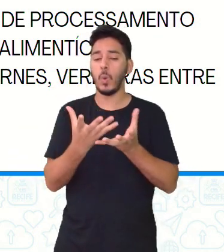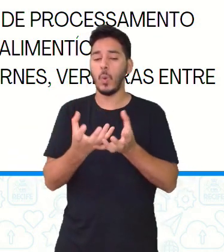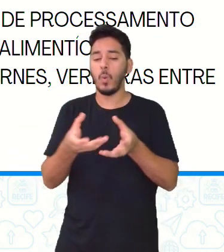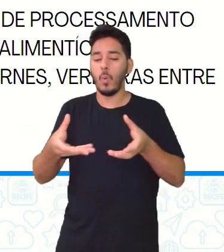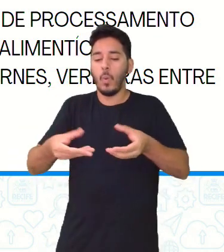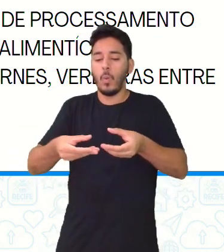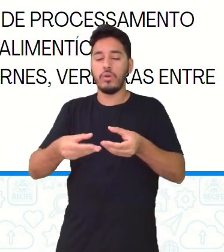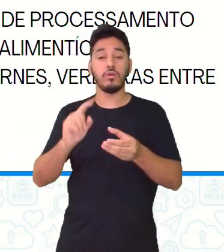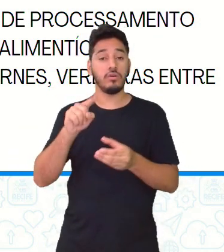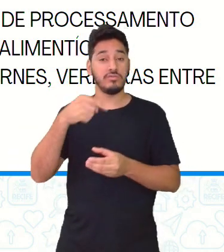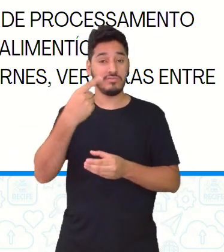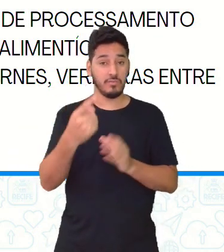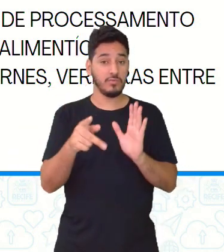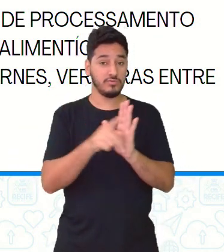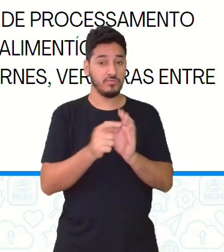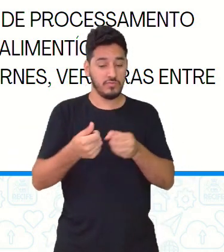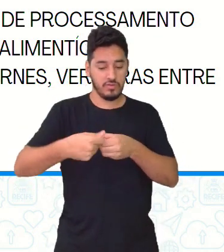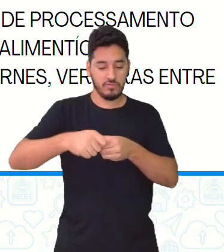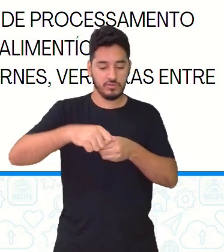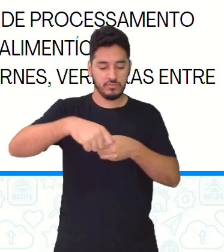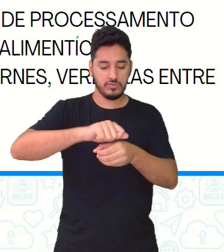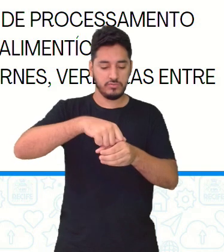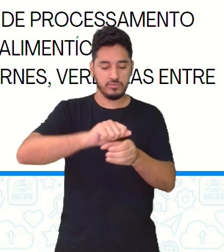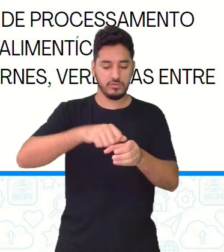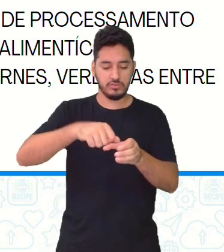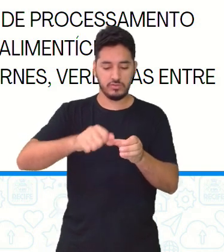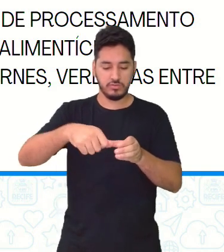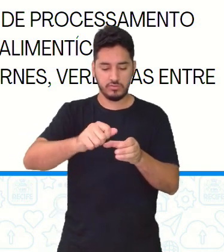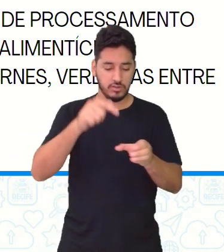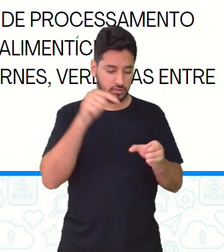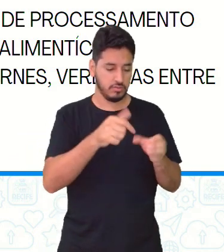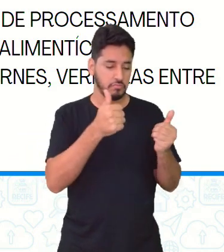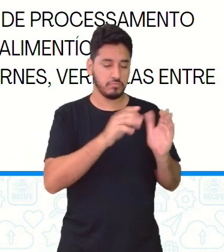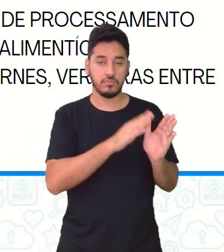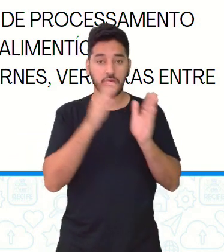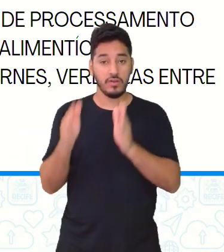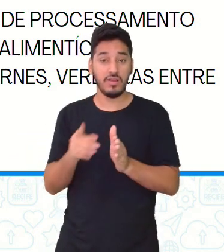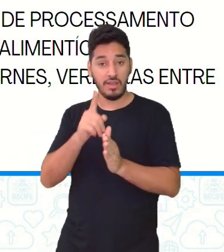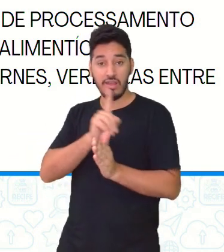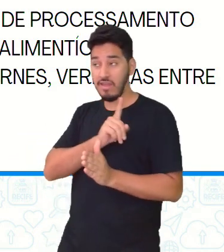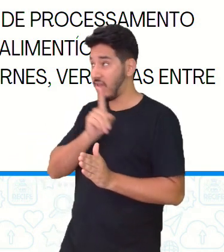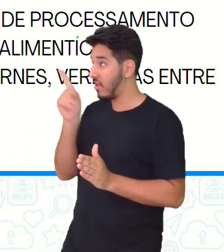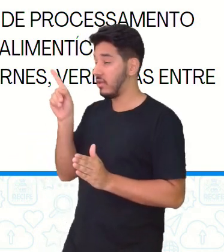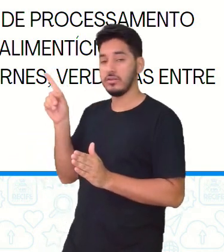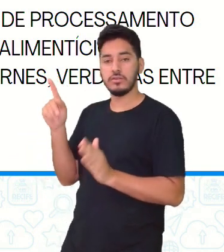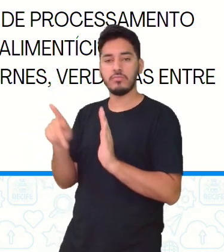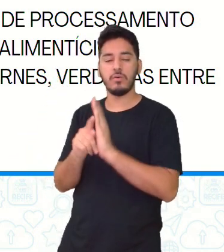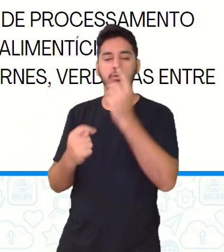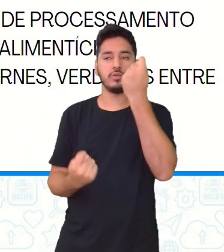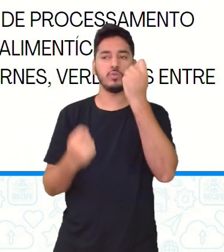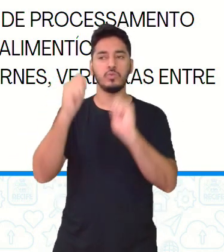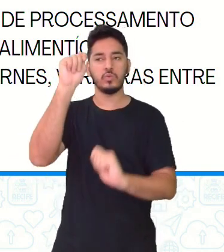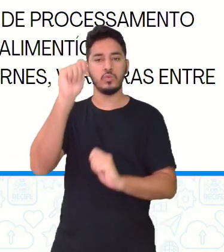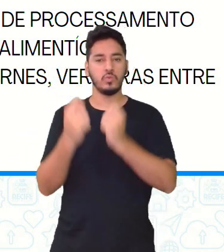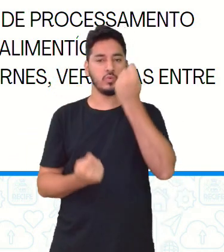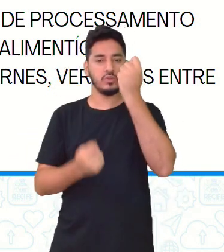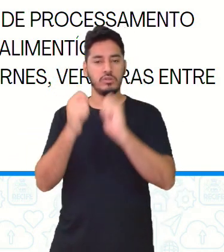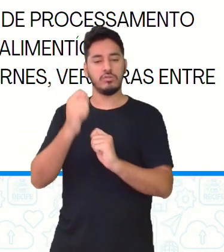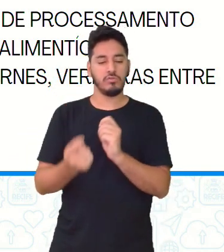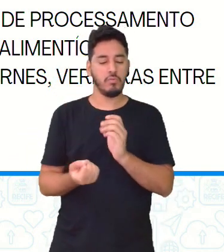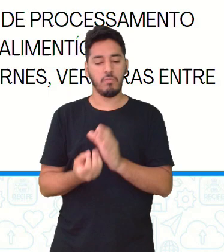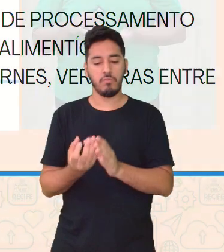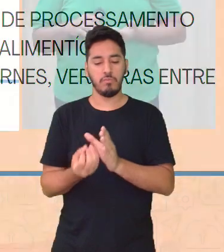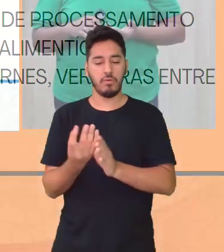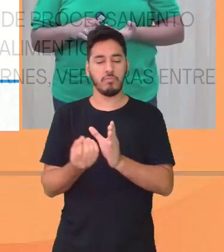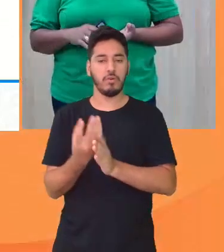dos enlatados, é o método mais utilizado para a conservação dos alimentos. As indústrias de processamento de produtos